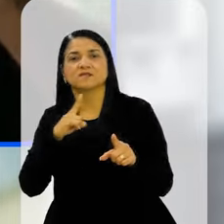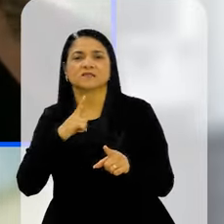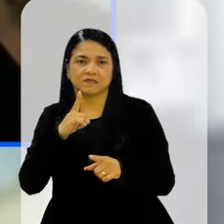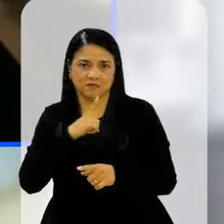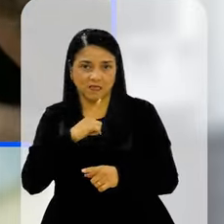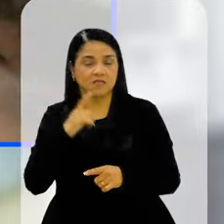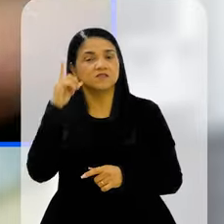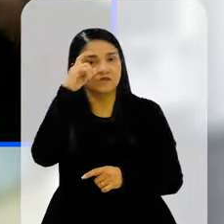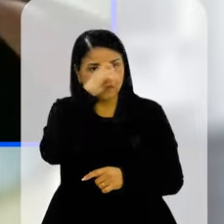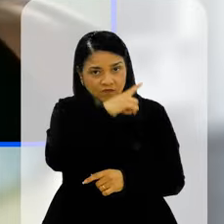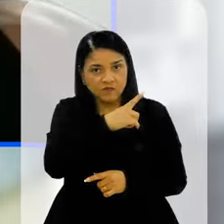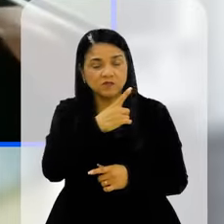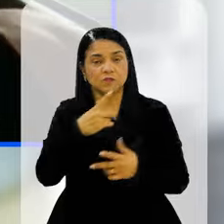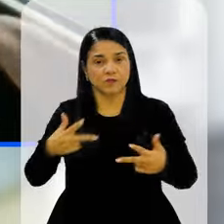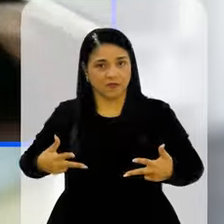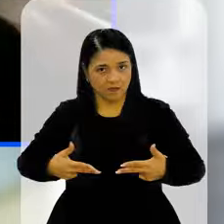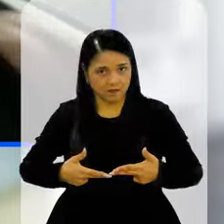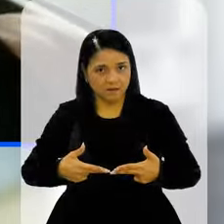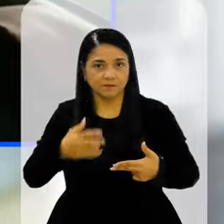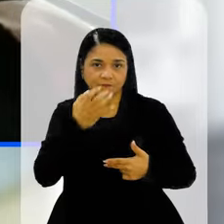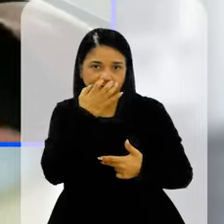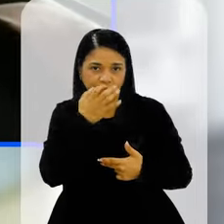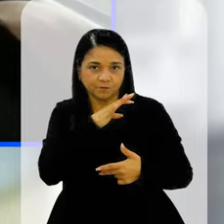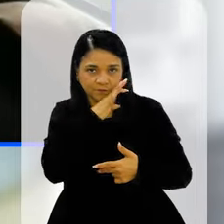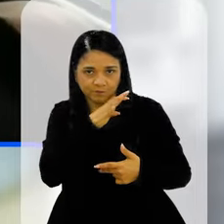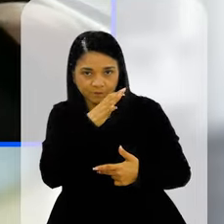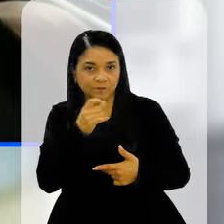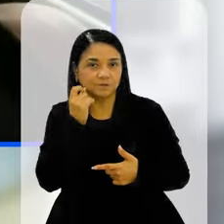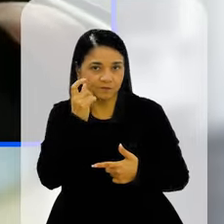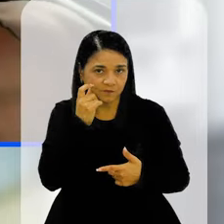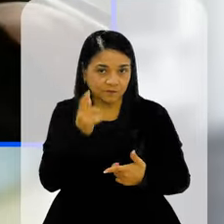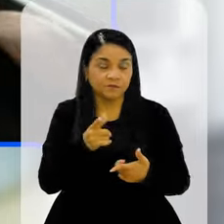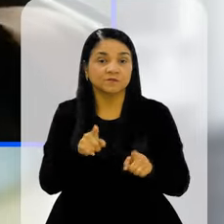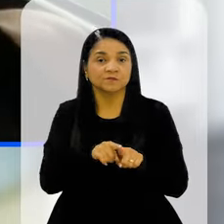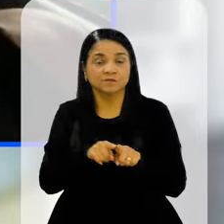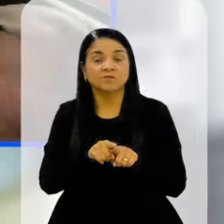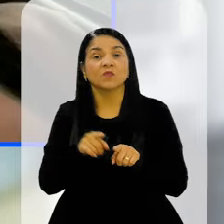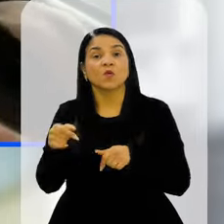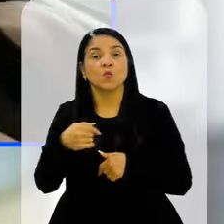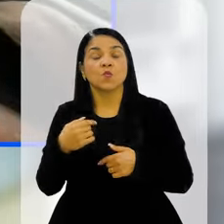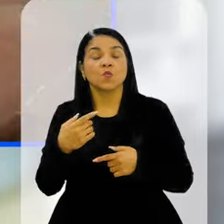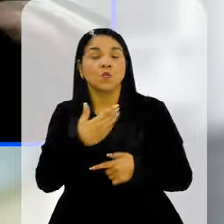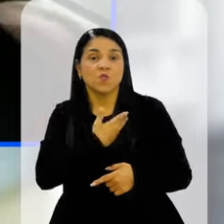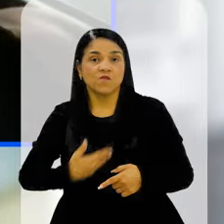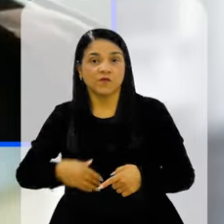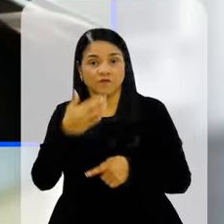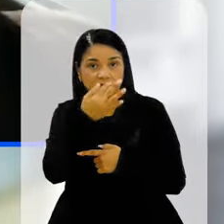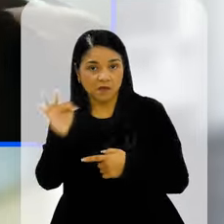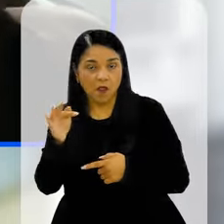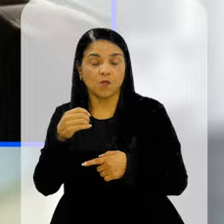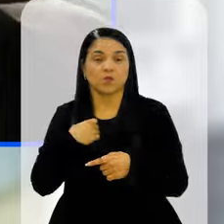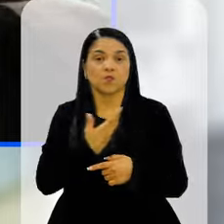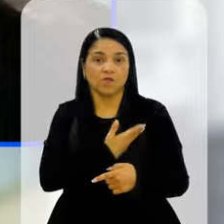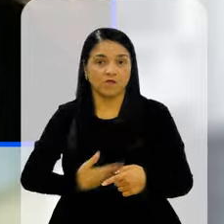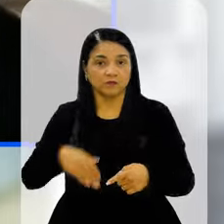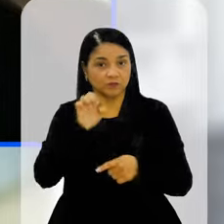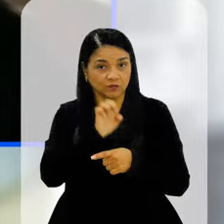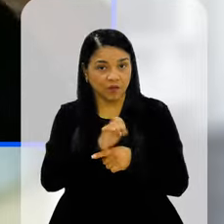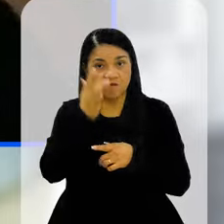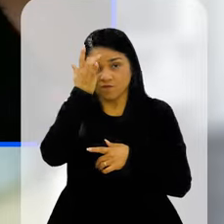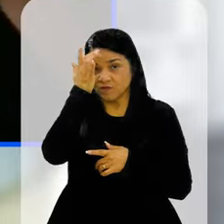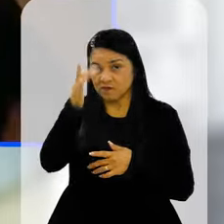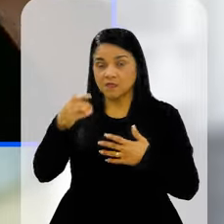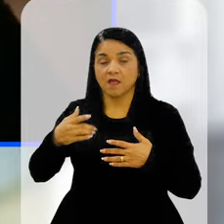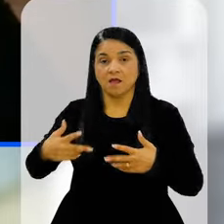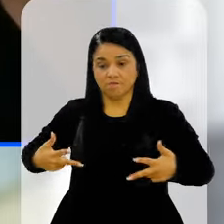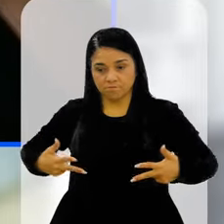cachorro para o castramóvel, o cara é uma fila imensa, é difícil. Então, acho que projetos de leis, junto com o governo federal também, o nosso governo de estado,